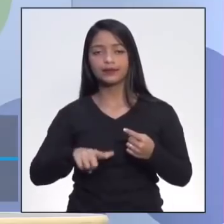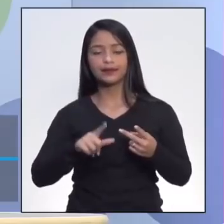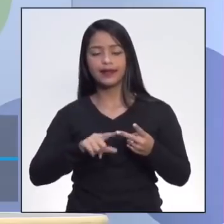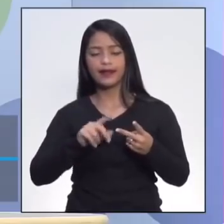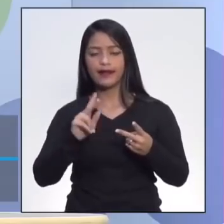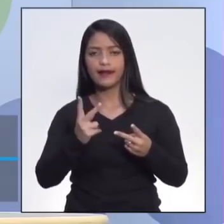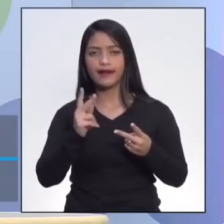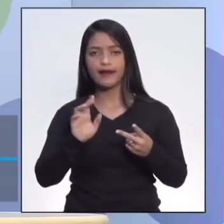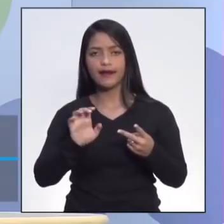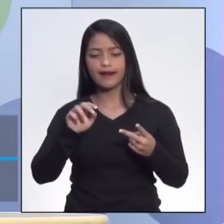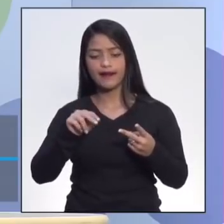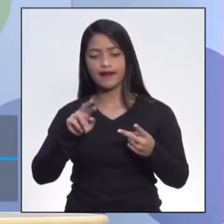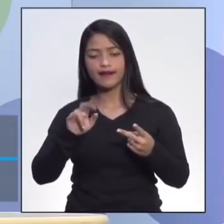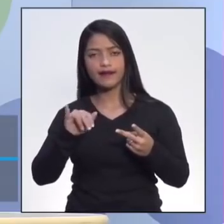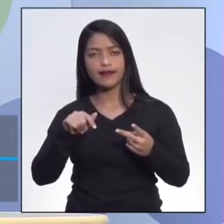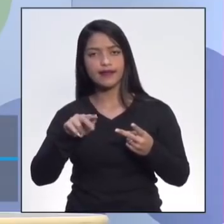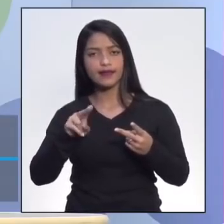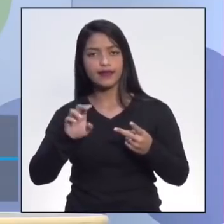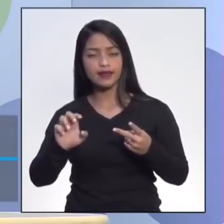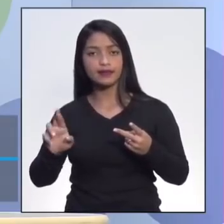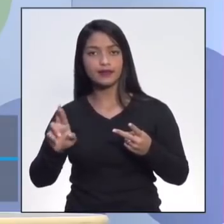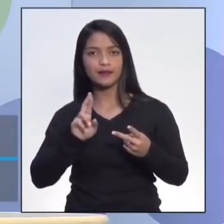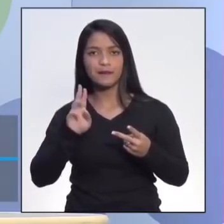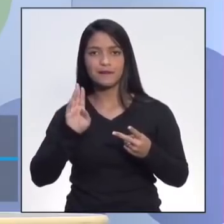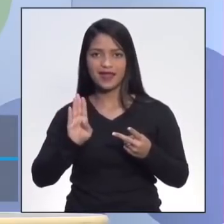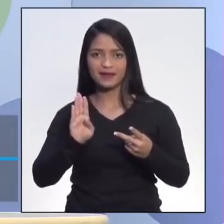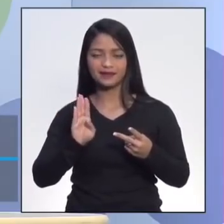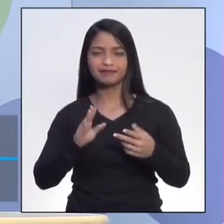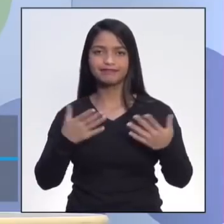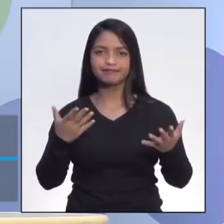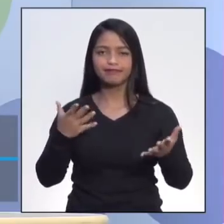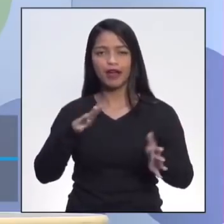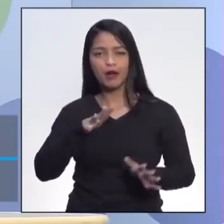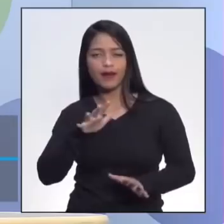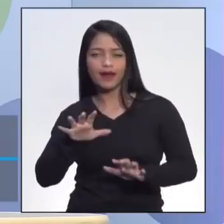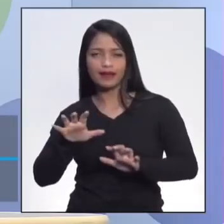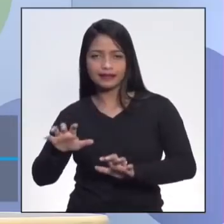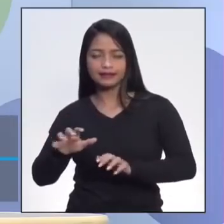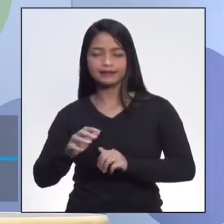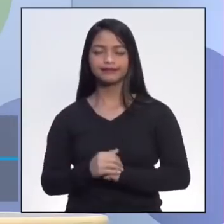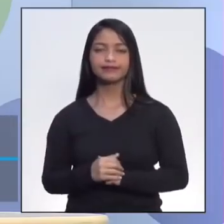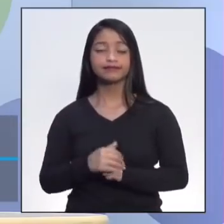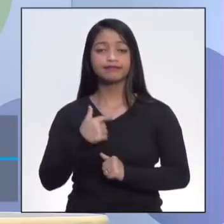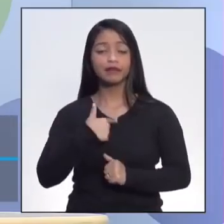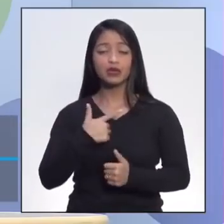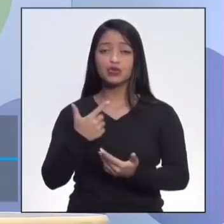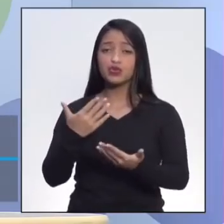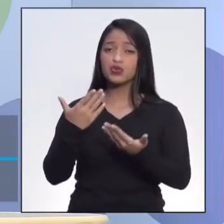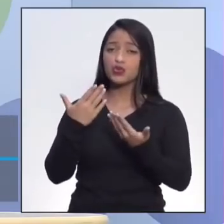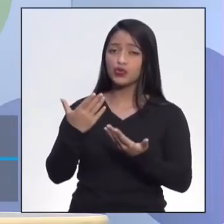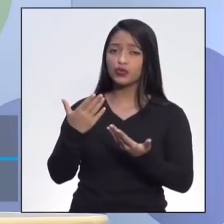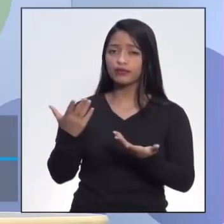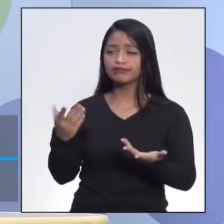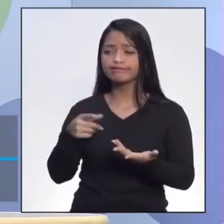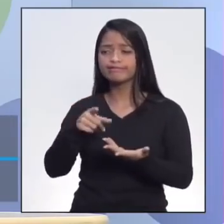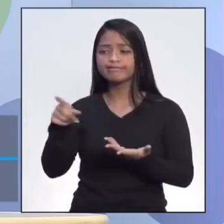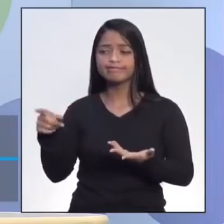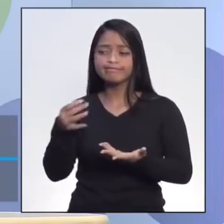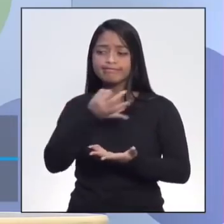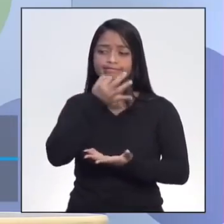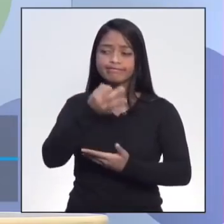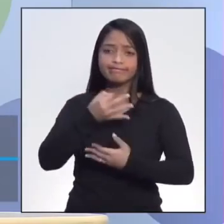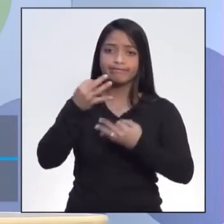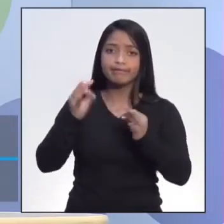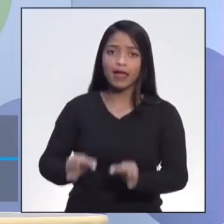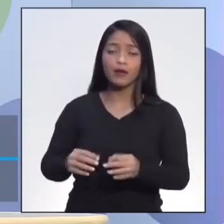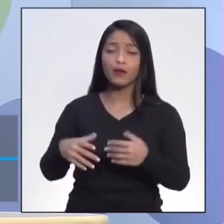Henrique respondeu a B. Então, ficaram mais ou menos nessa e aí fiquei na dúvida de qual que eles acharam. Queria mandar um abraço